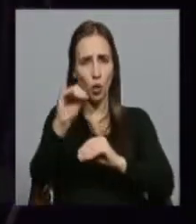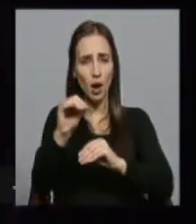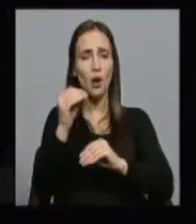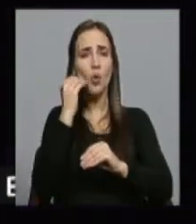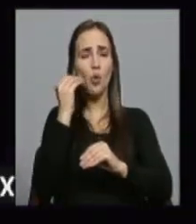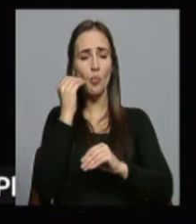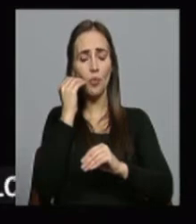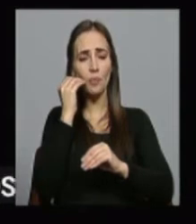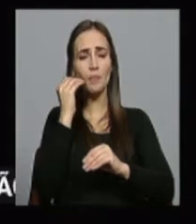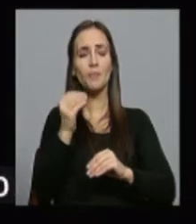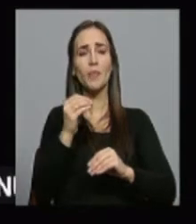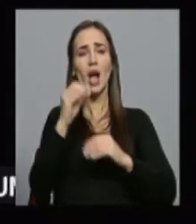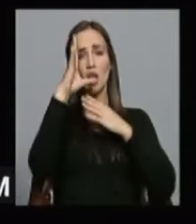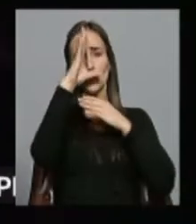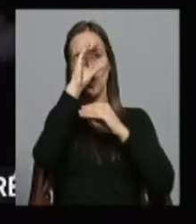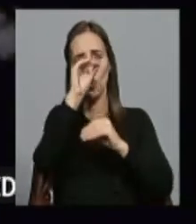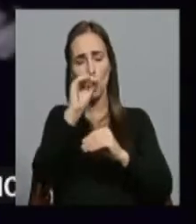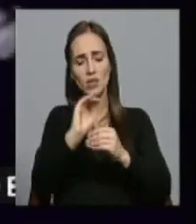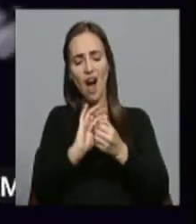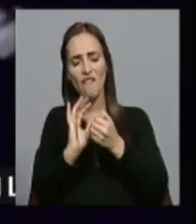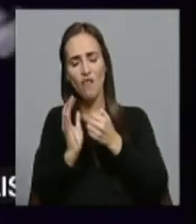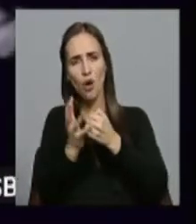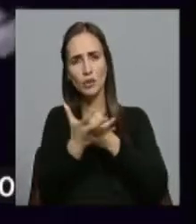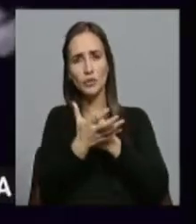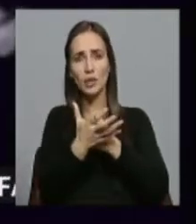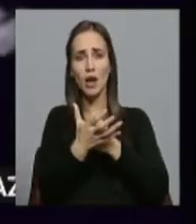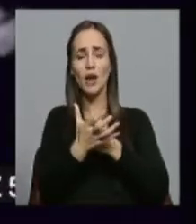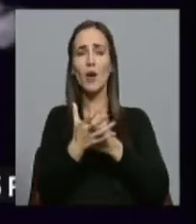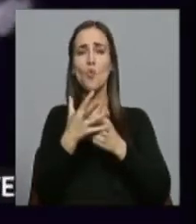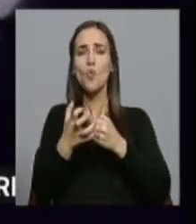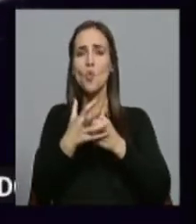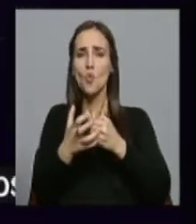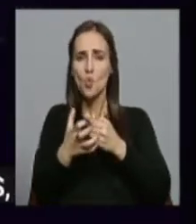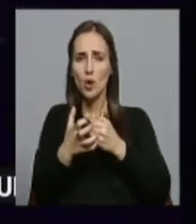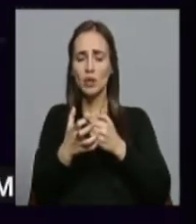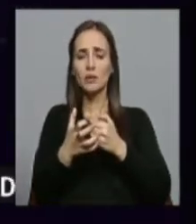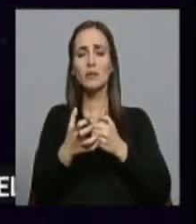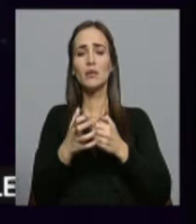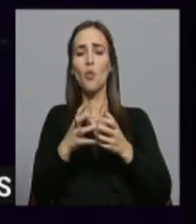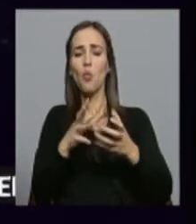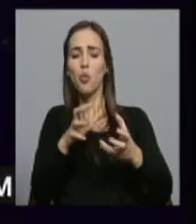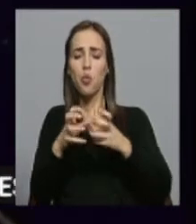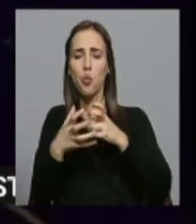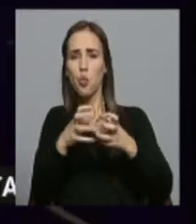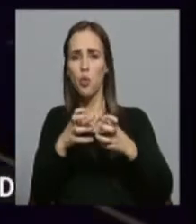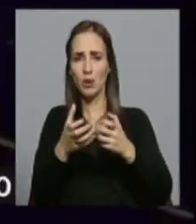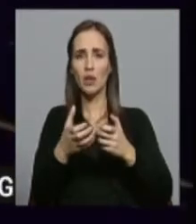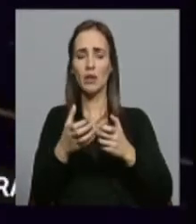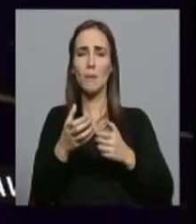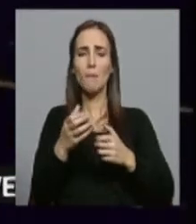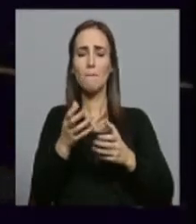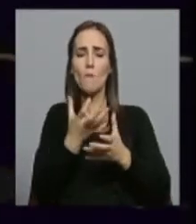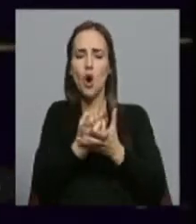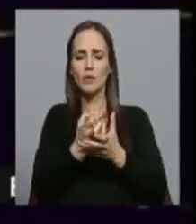destes planetas grandes, passam também pelos seus campos magnéticos. E os campos magnéticos interagem com as superfícies e dão algumas indicações sobre o que está